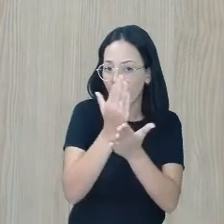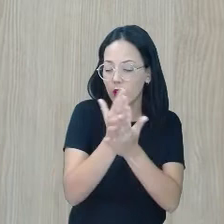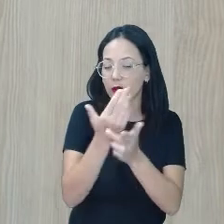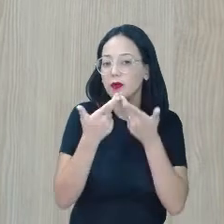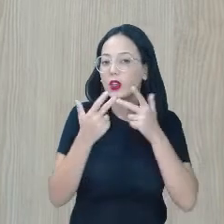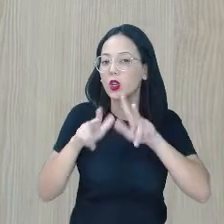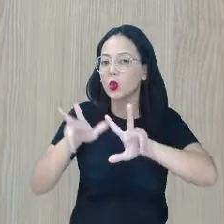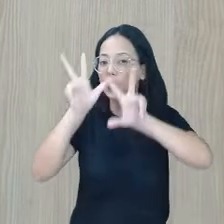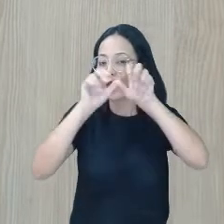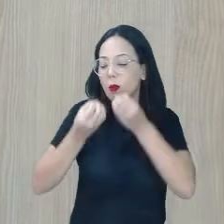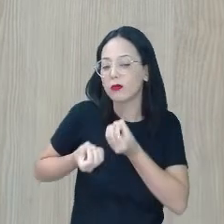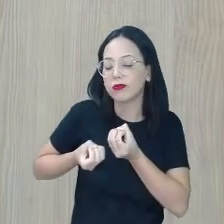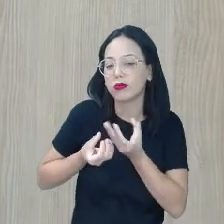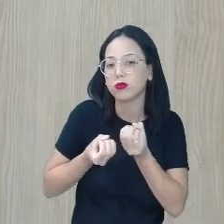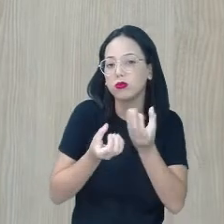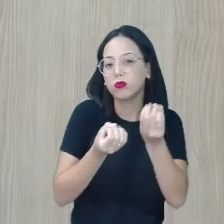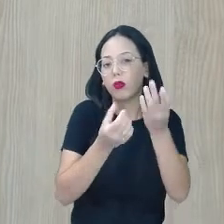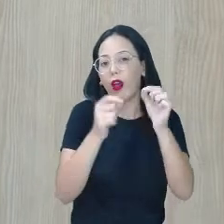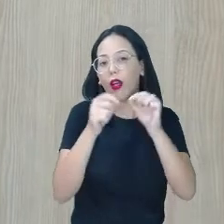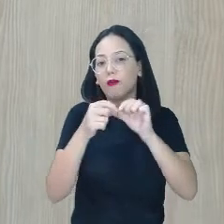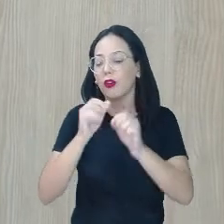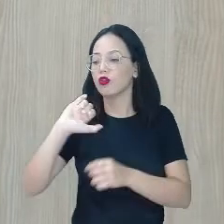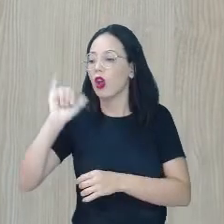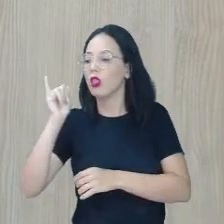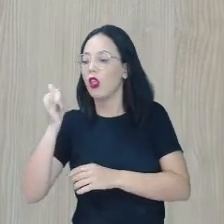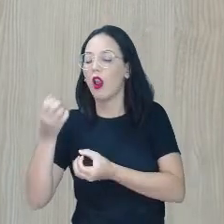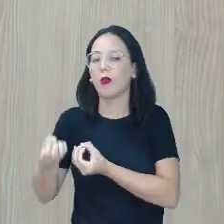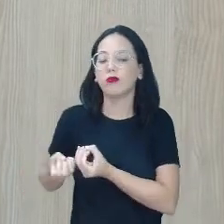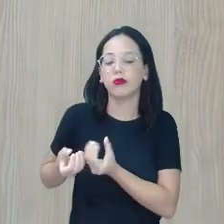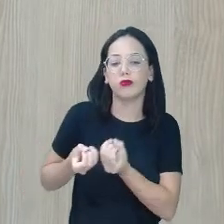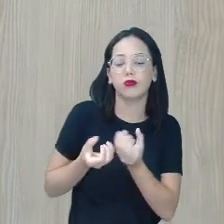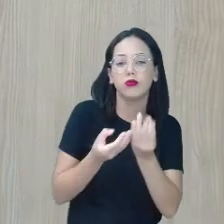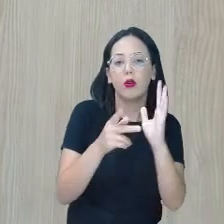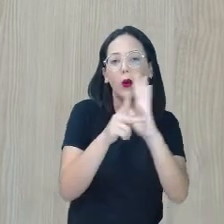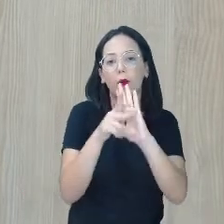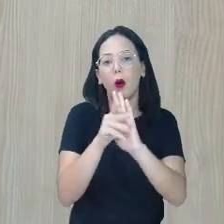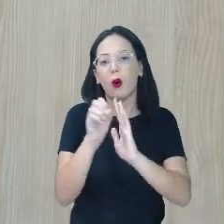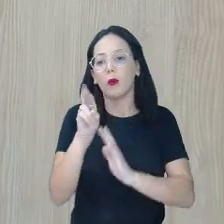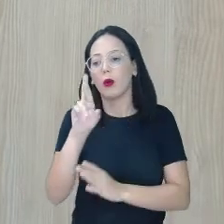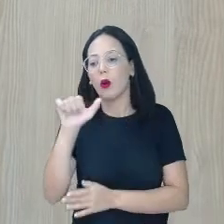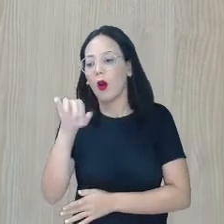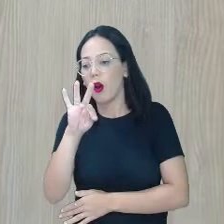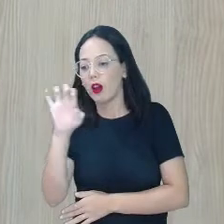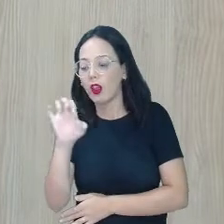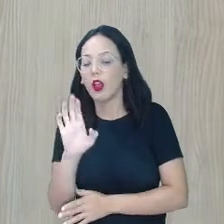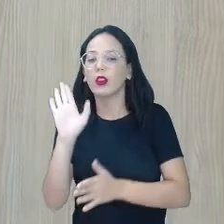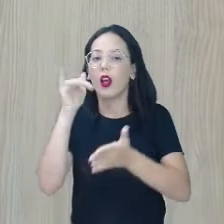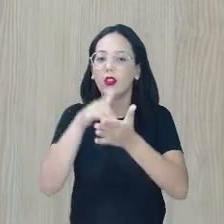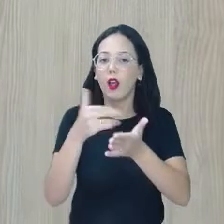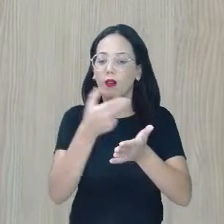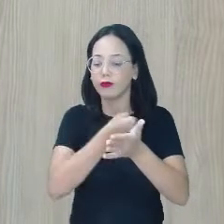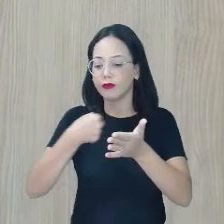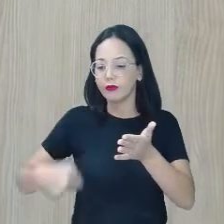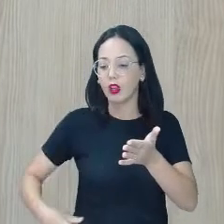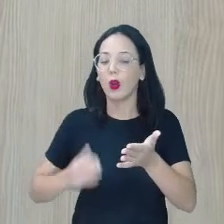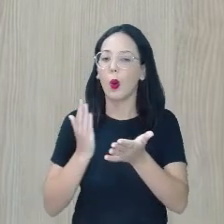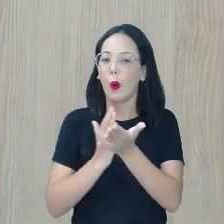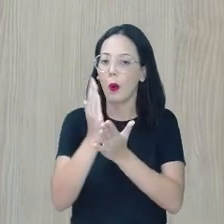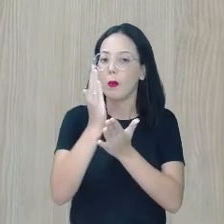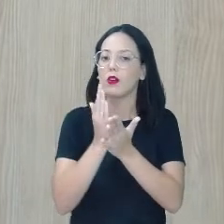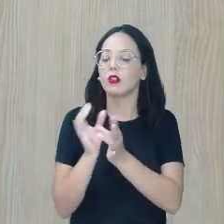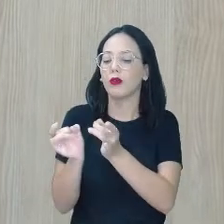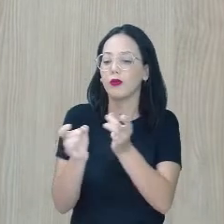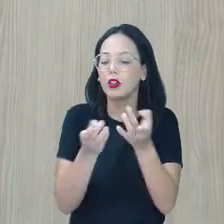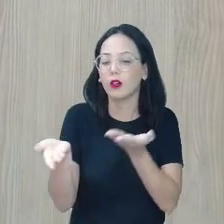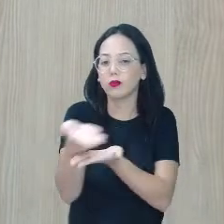uma grande viagem que ele fez da Itália até o Oriente, né, até a China, né, comercializando